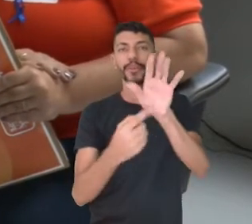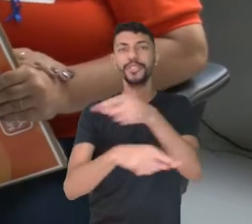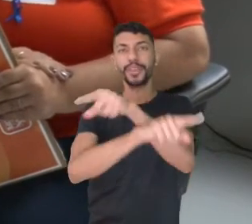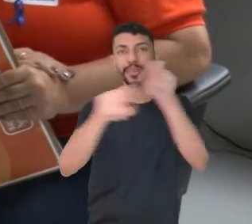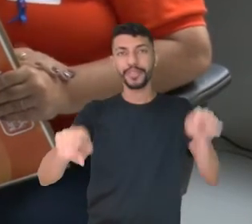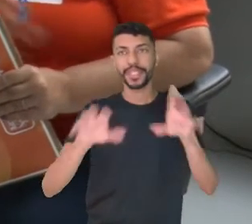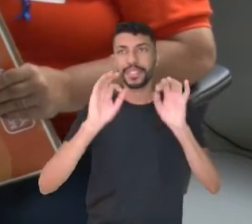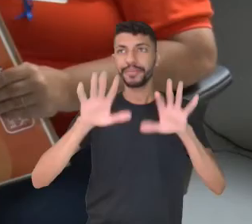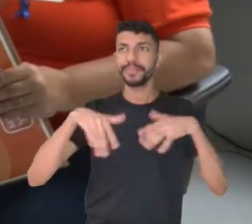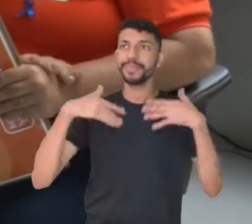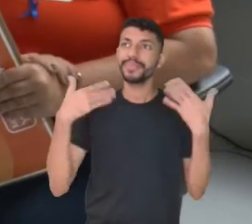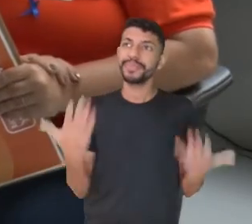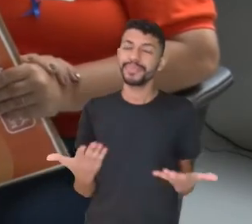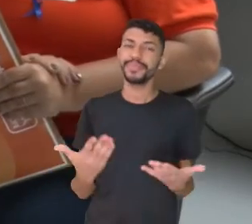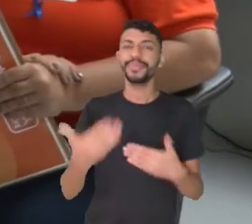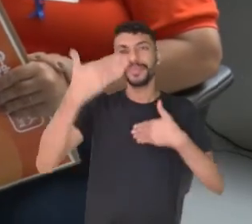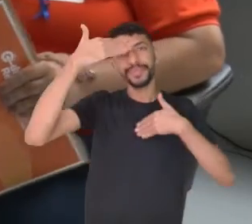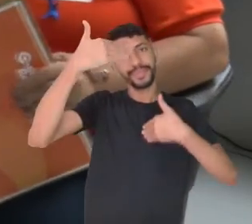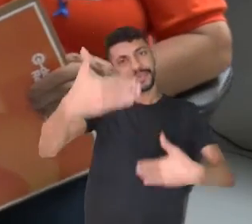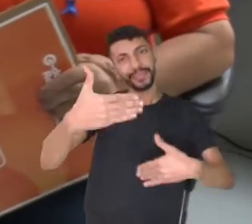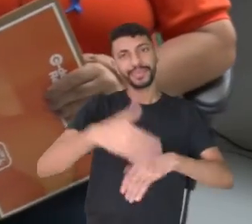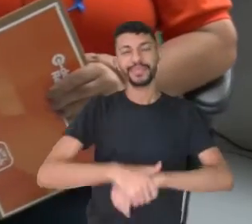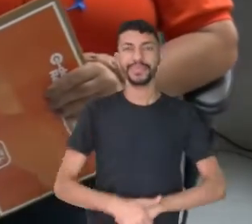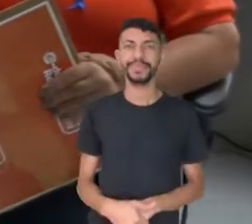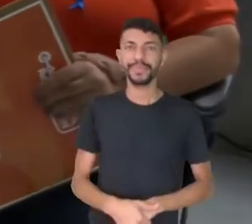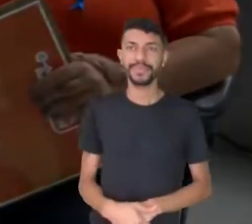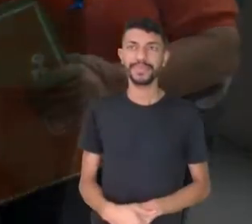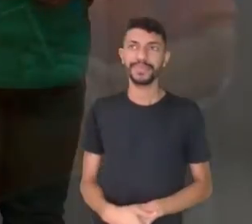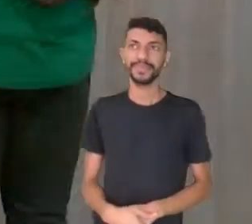vocês. Então, André, muito obrigada. Obrigado a vocês.